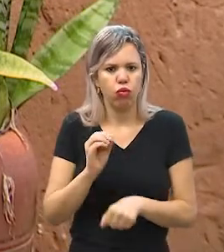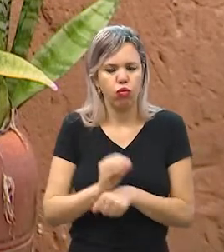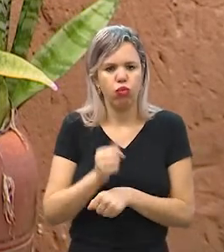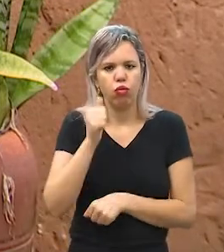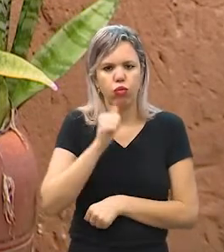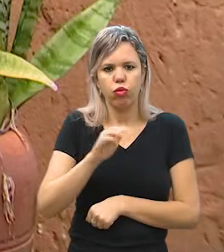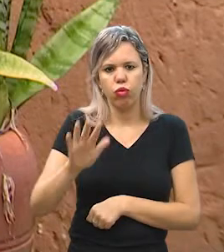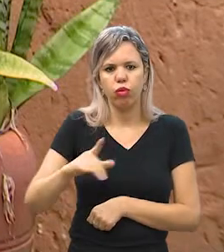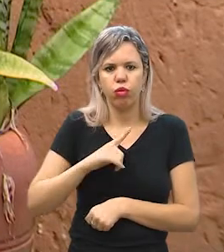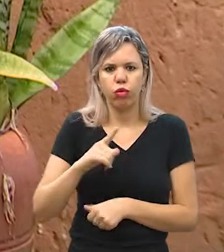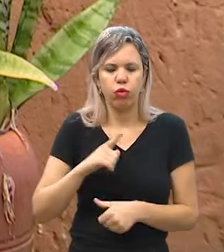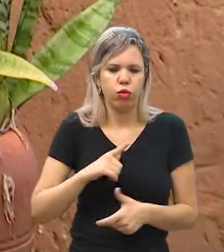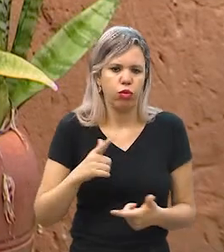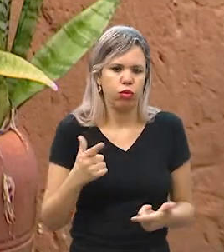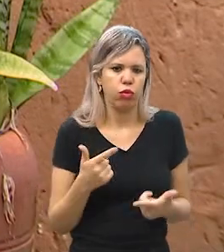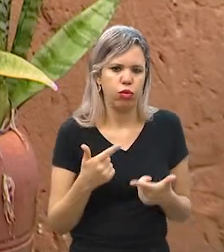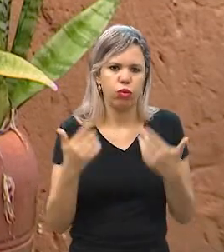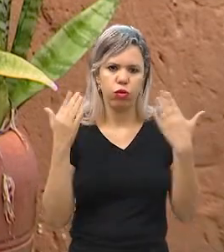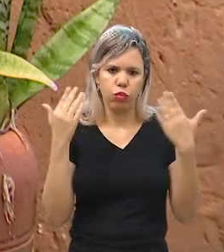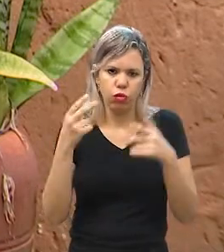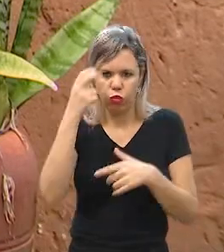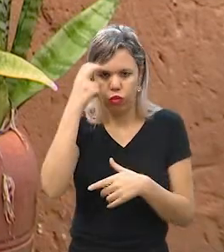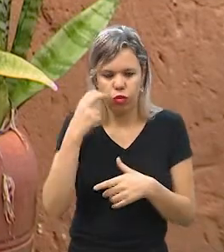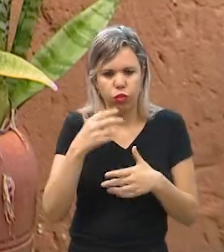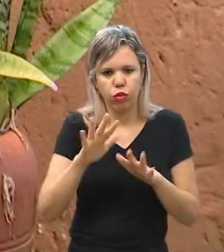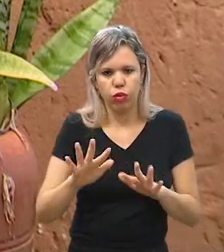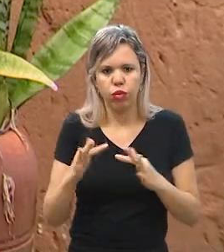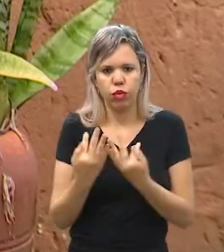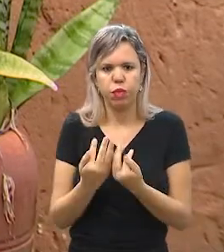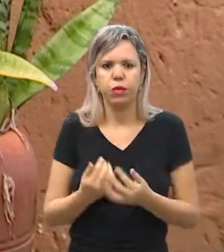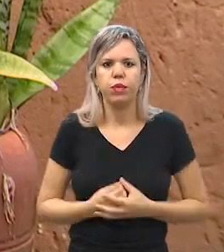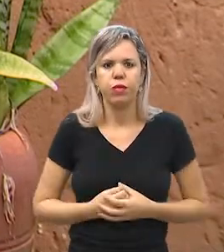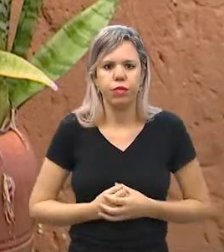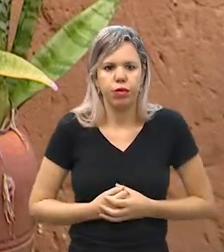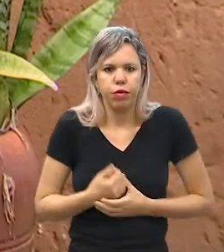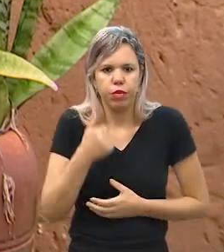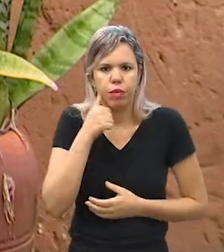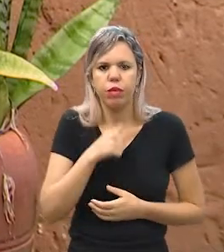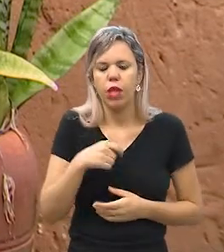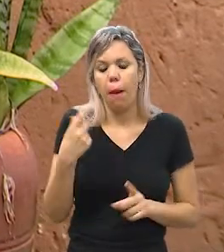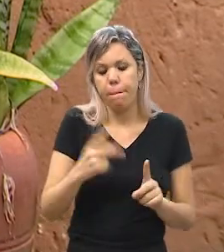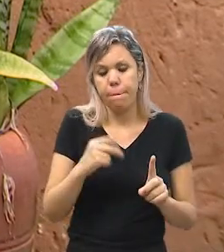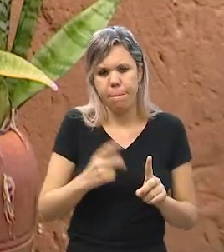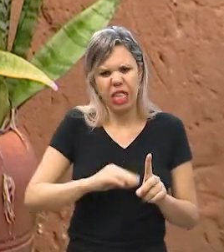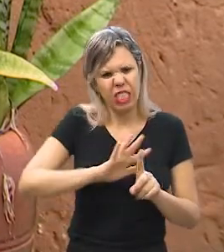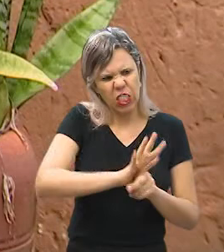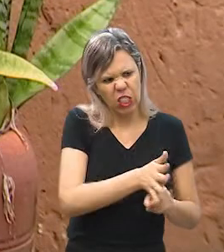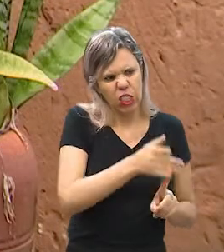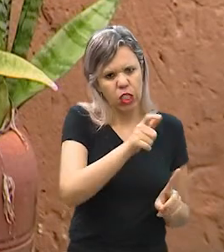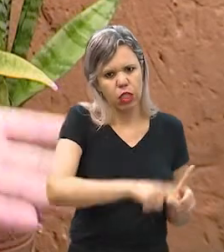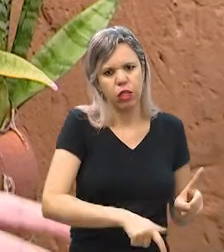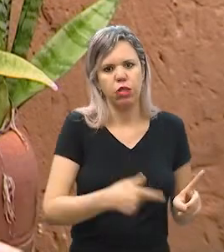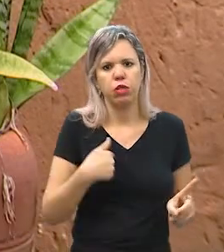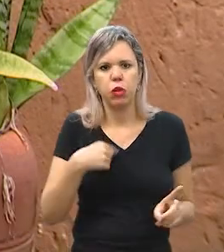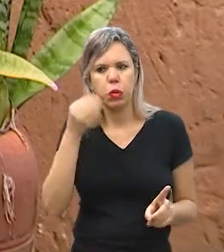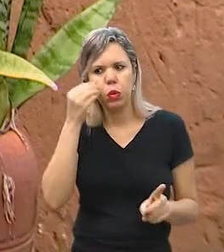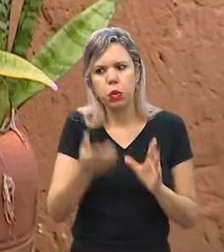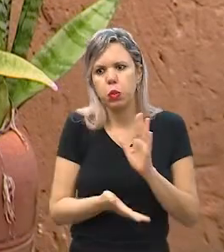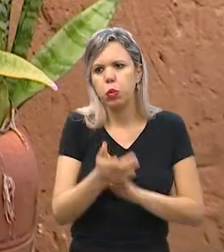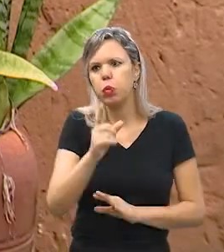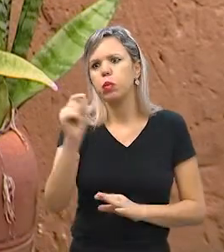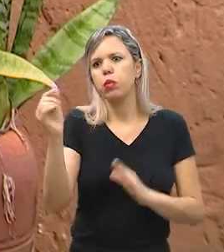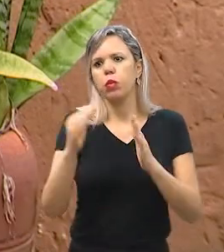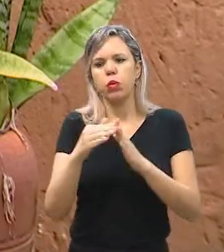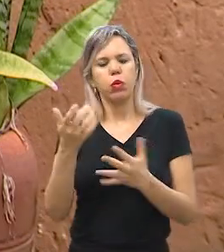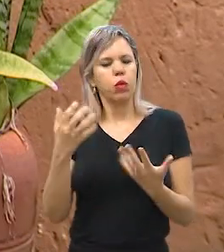garota que tinha problemas psicológicos da família, e essa garota batia nela, agredia ela. Então ela tentou ir embora daquela